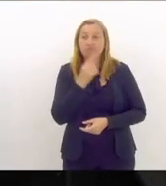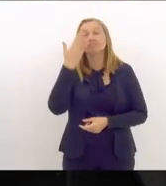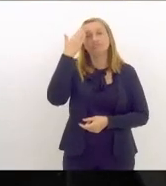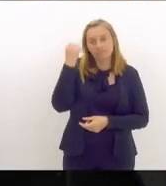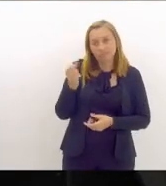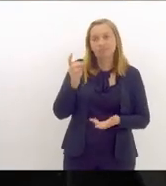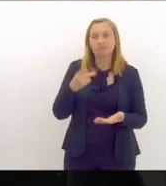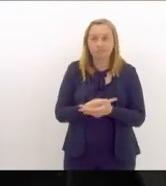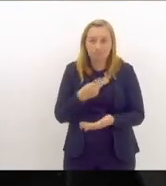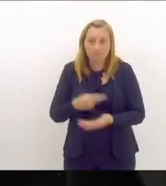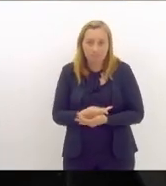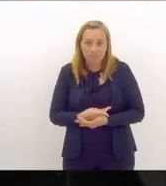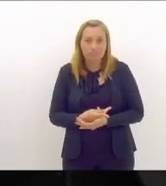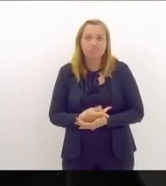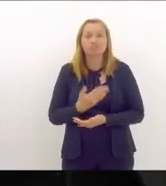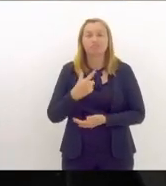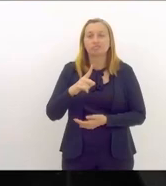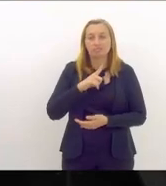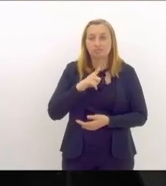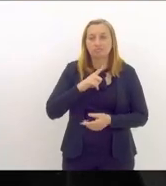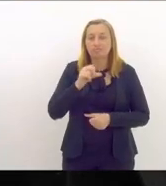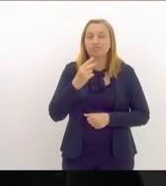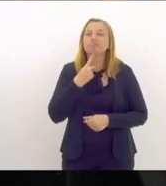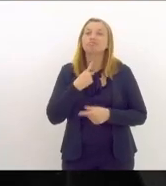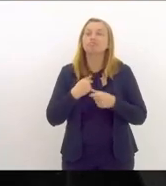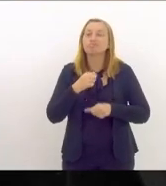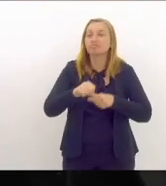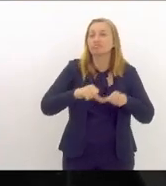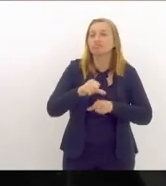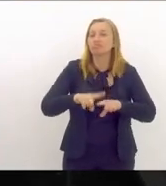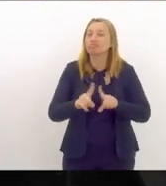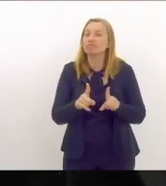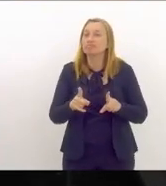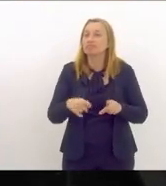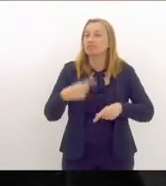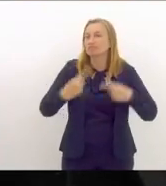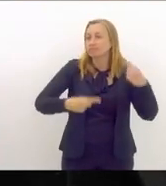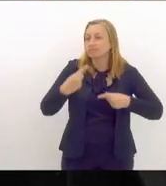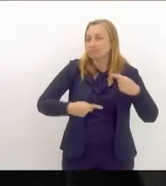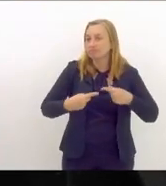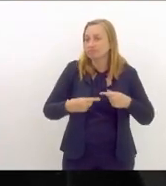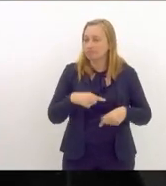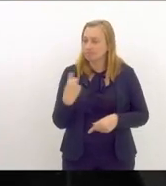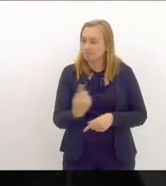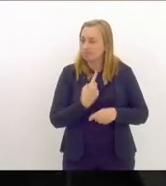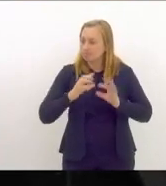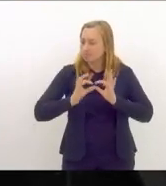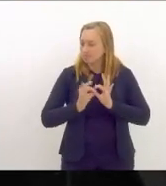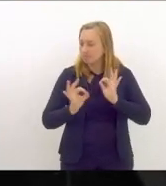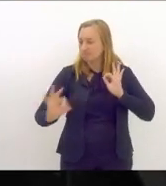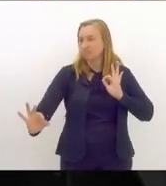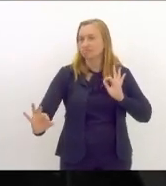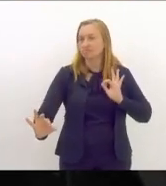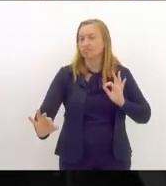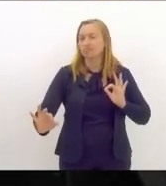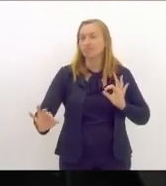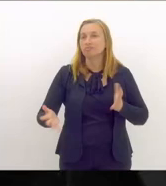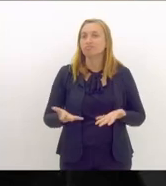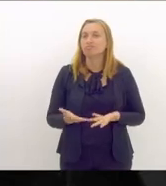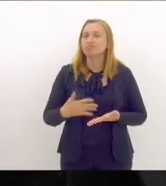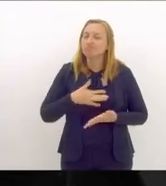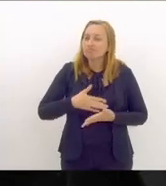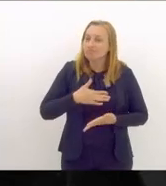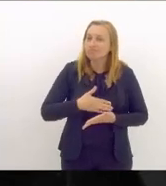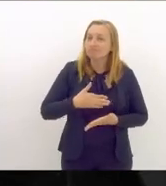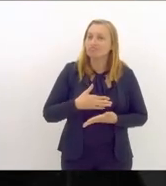A gente sabe o que está errado, a gente tem a vontade de mudar, só que a política para a gente está uma distância muito grande, né? E eu